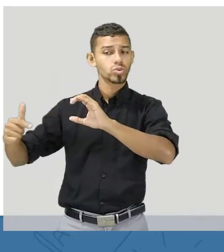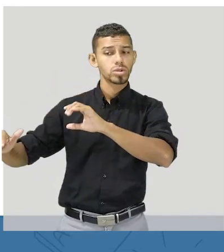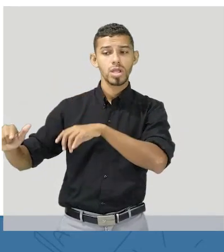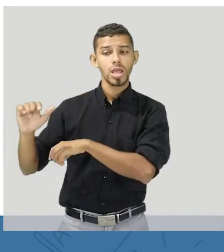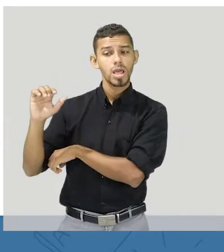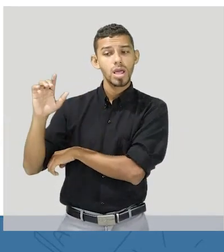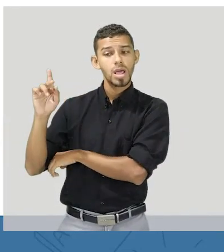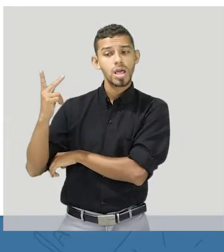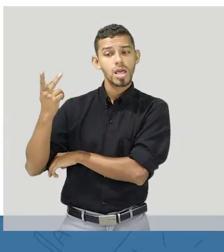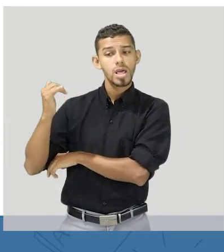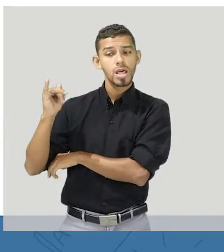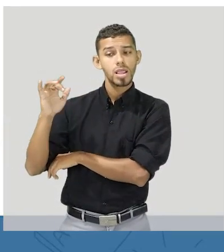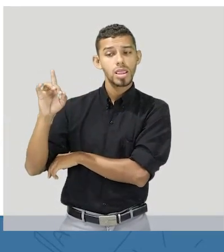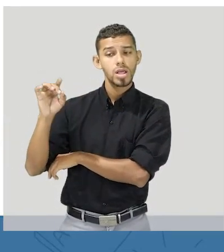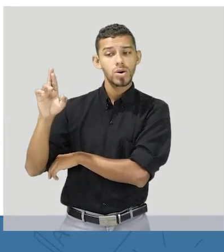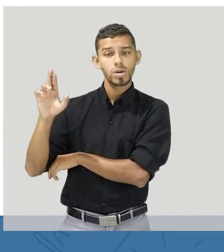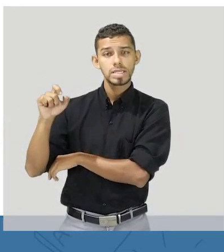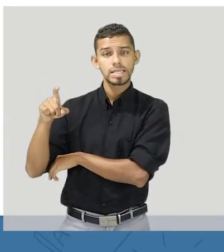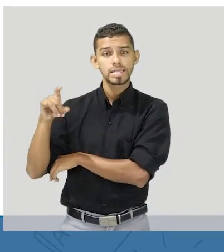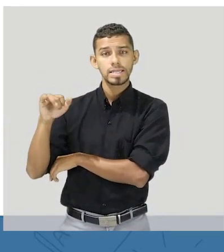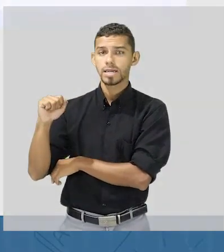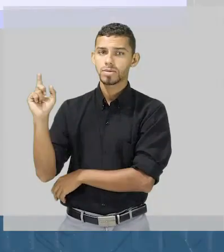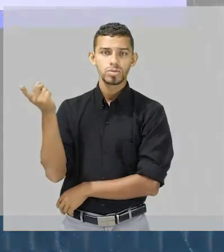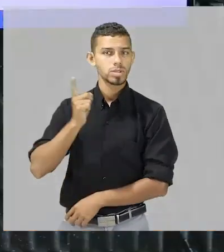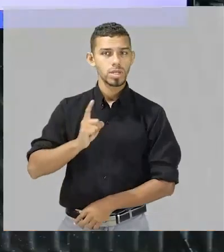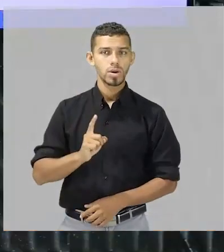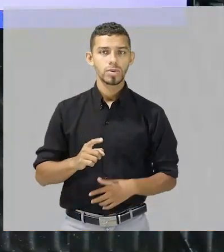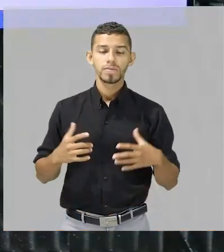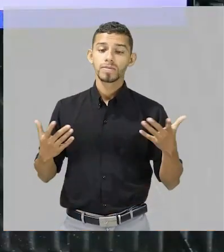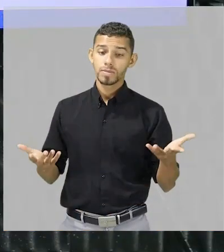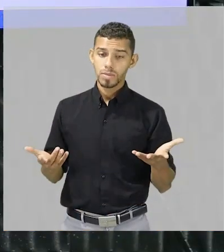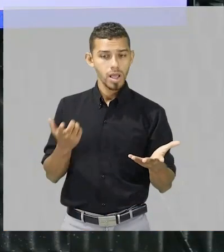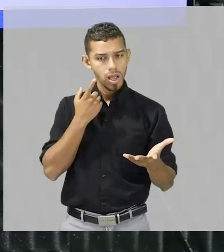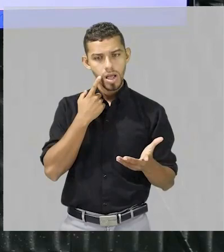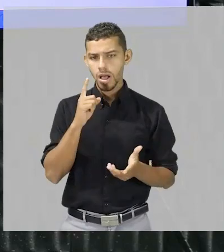uma carbonila, certo? E ele não é